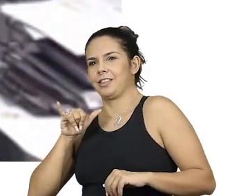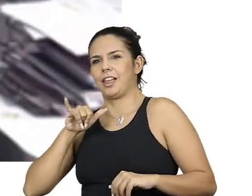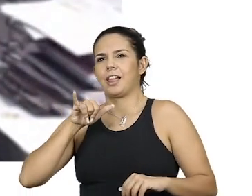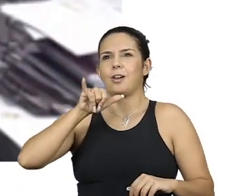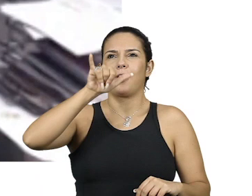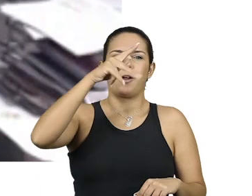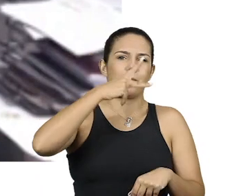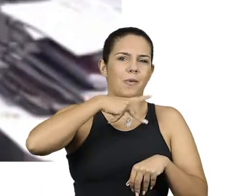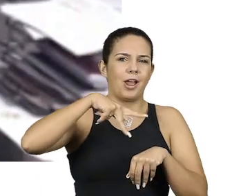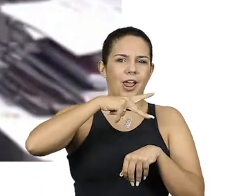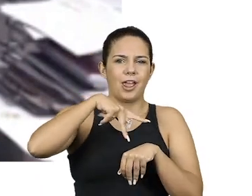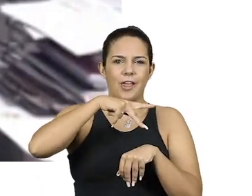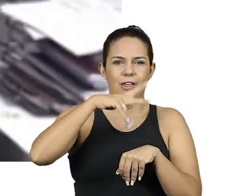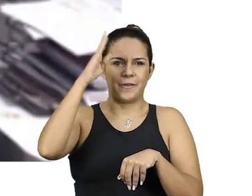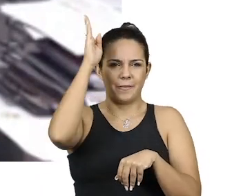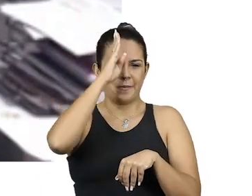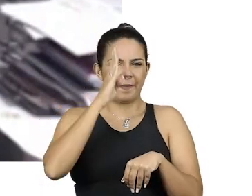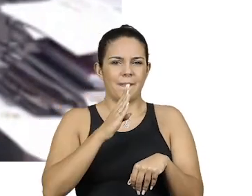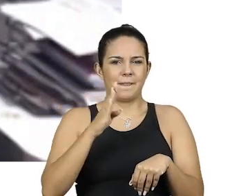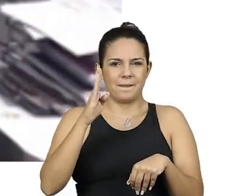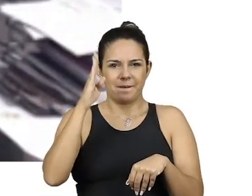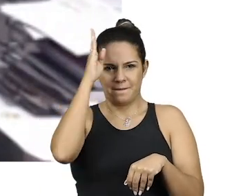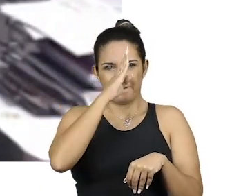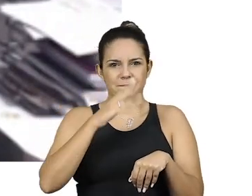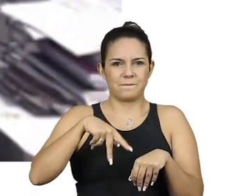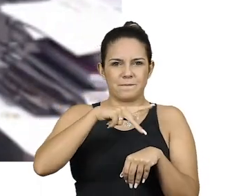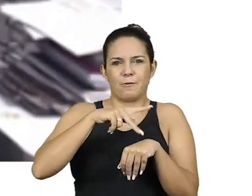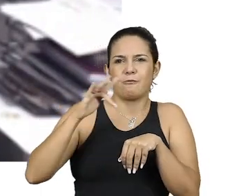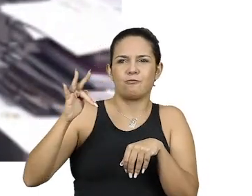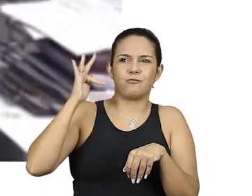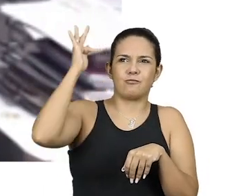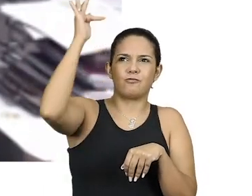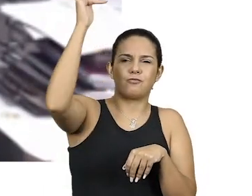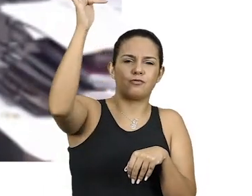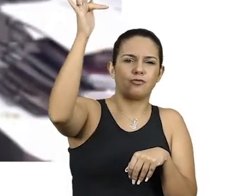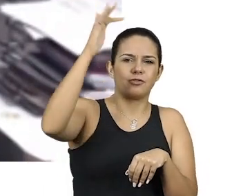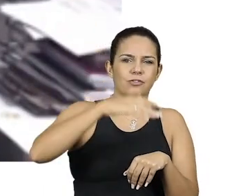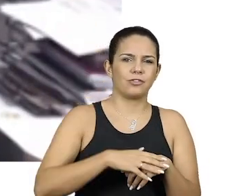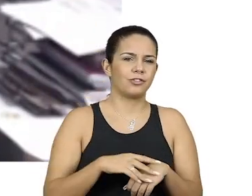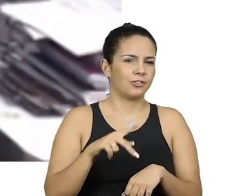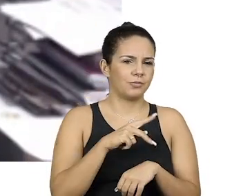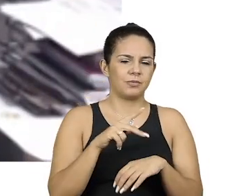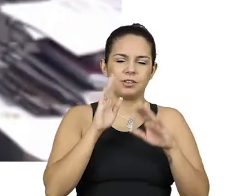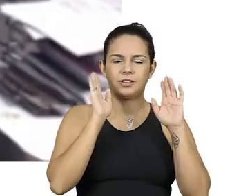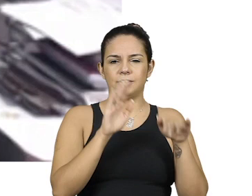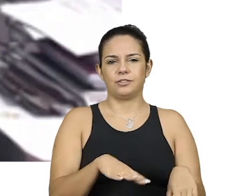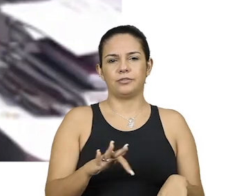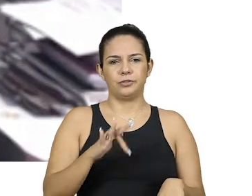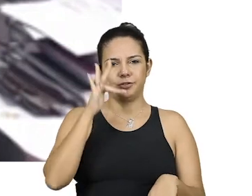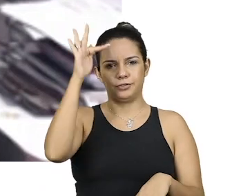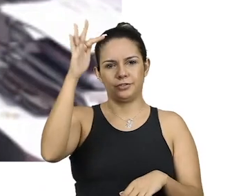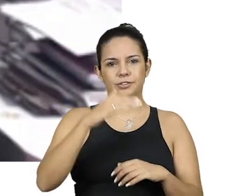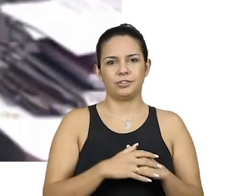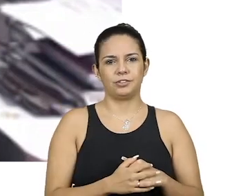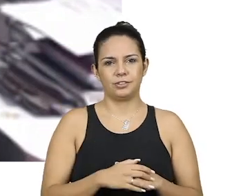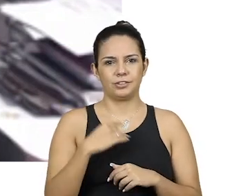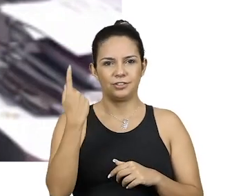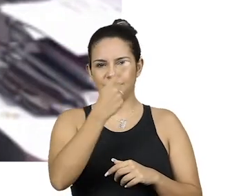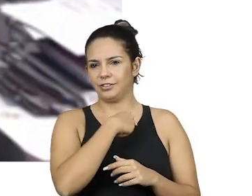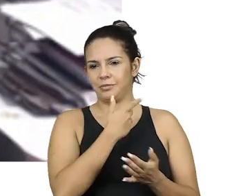ia ser o país que o Brasil ia ser o país do futuro. Que país do futuro?